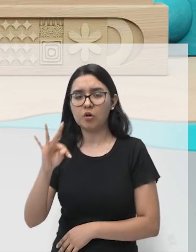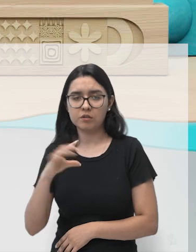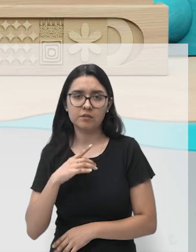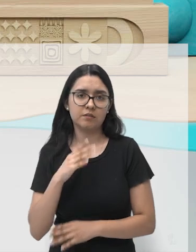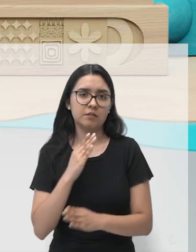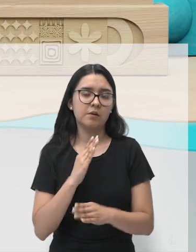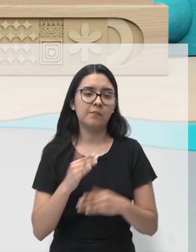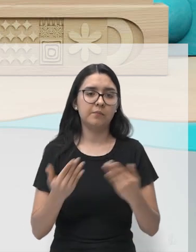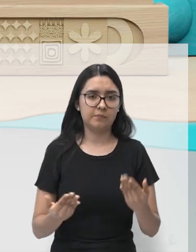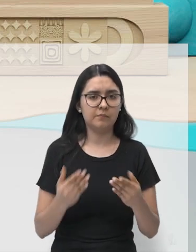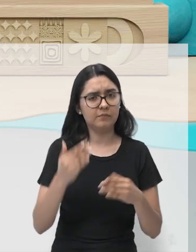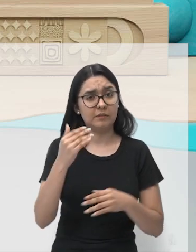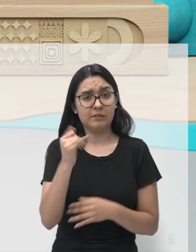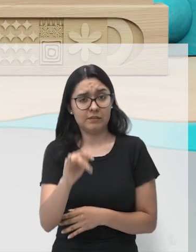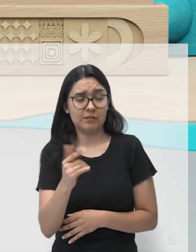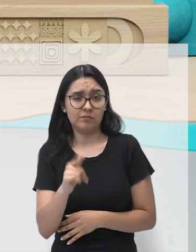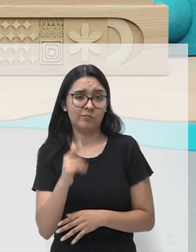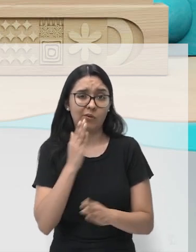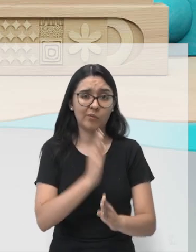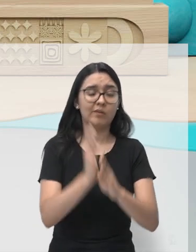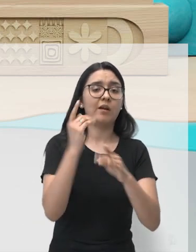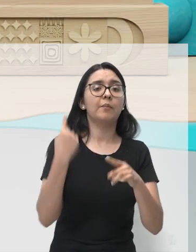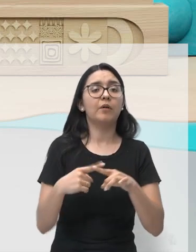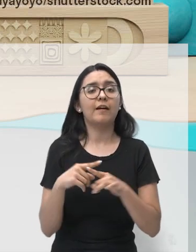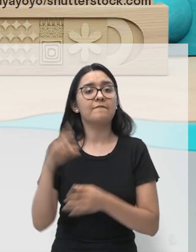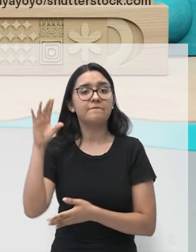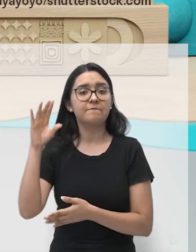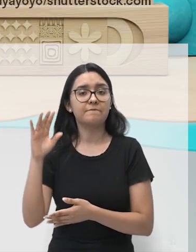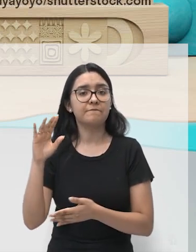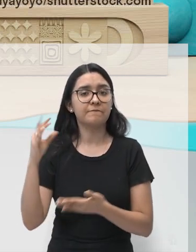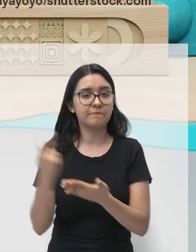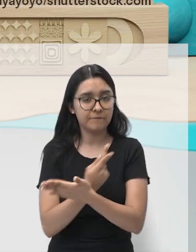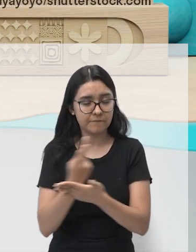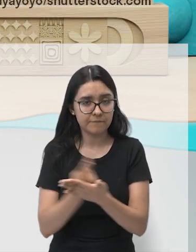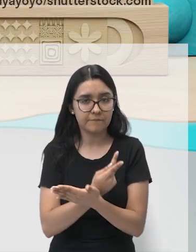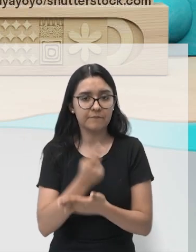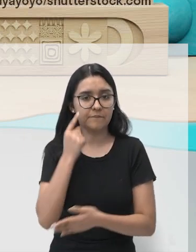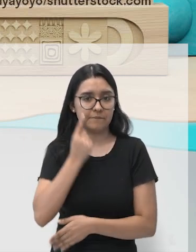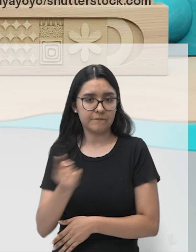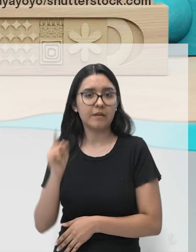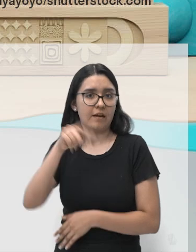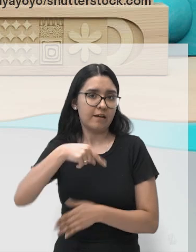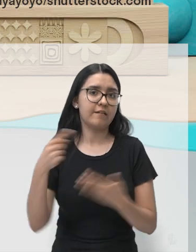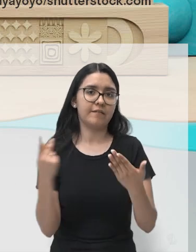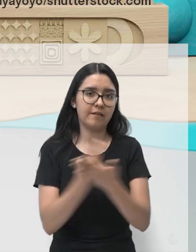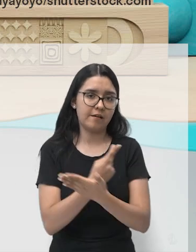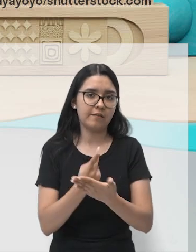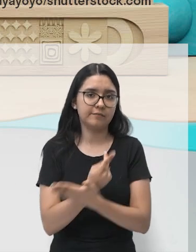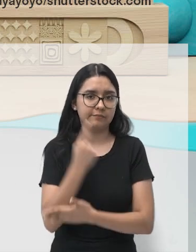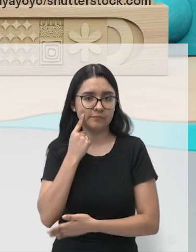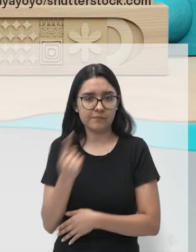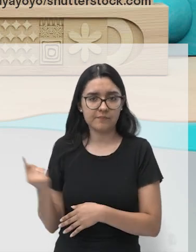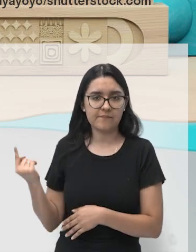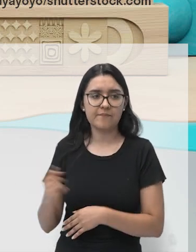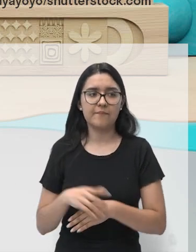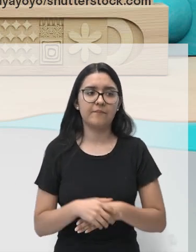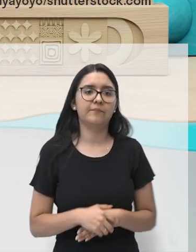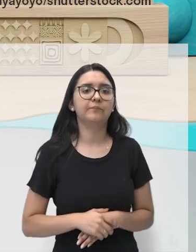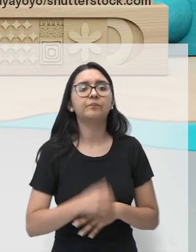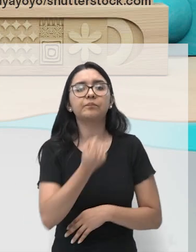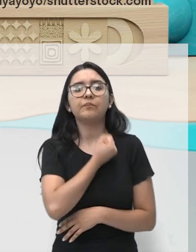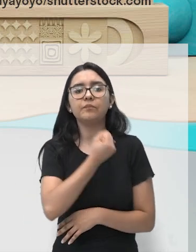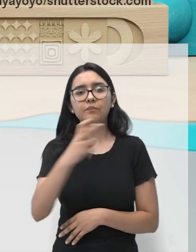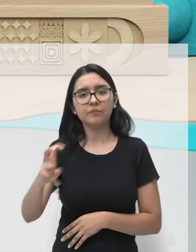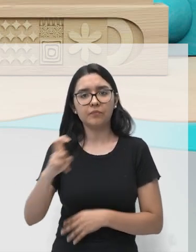que pode ser falsa. Vejam aqui comigo a resposta. E aí que é falso. A number